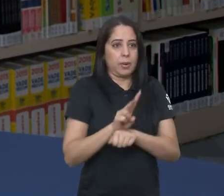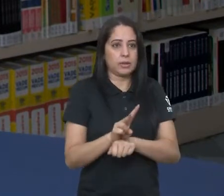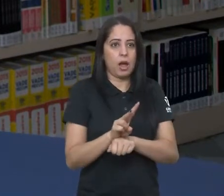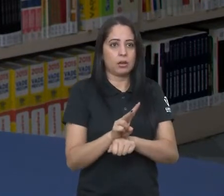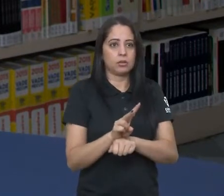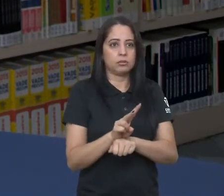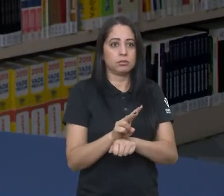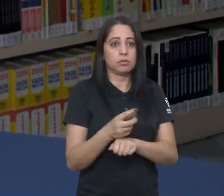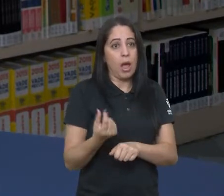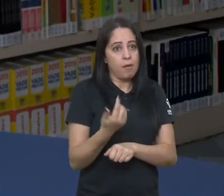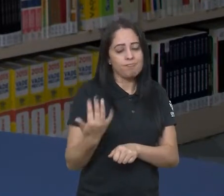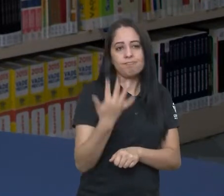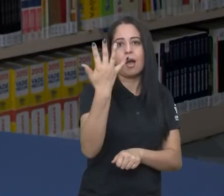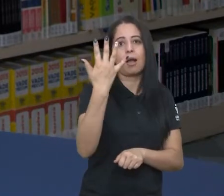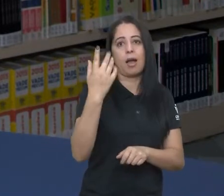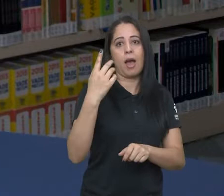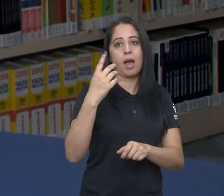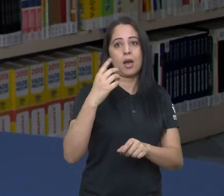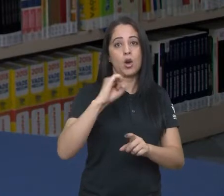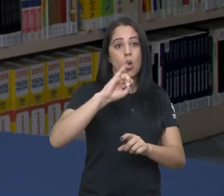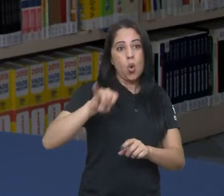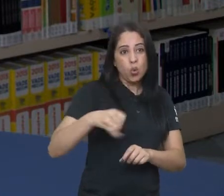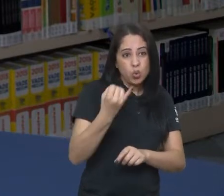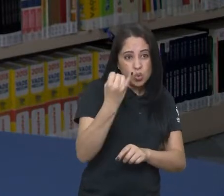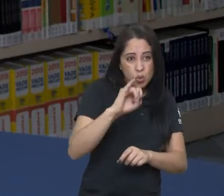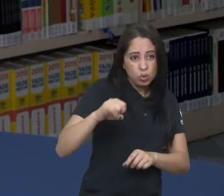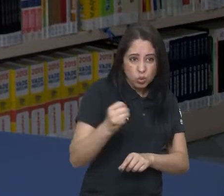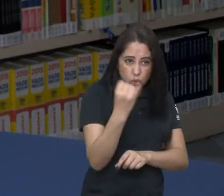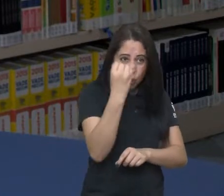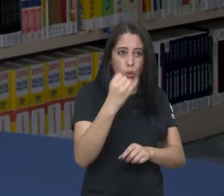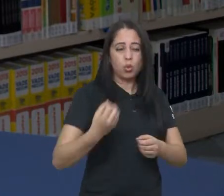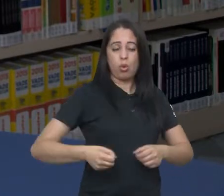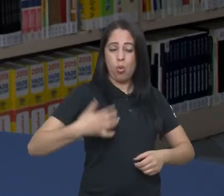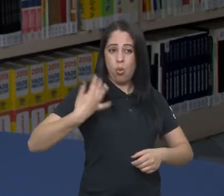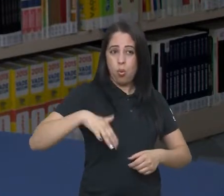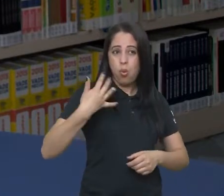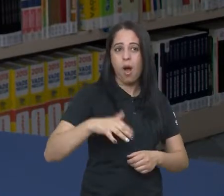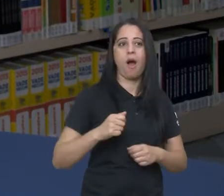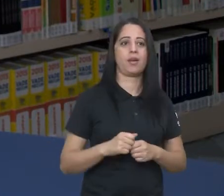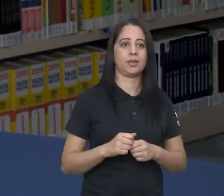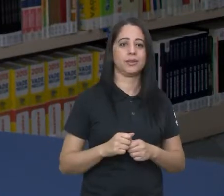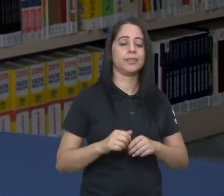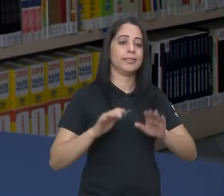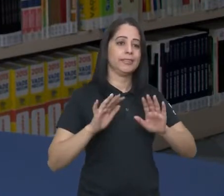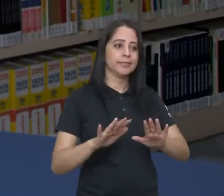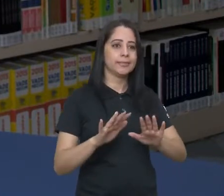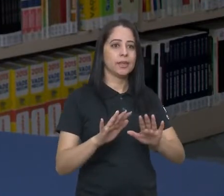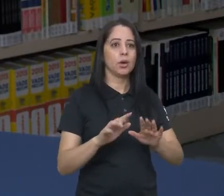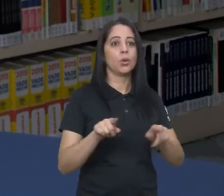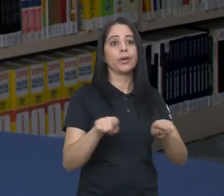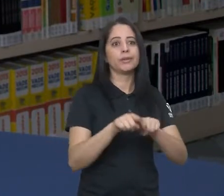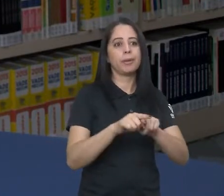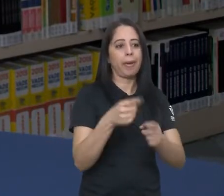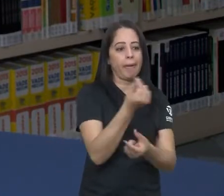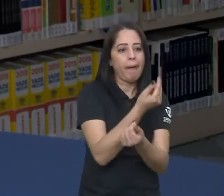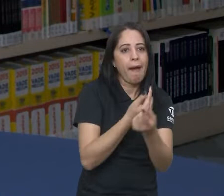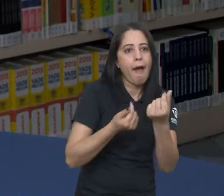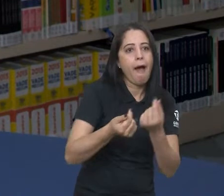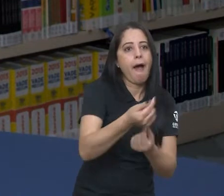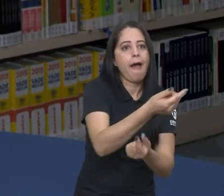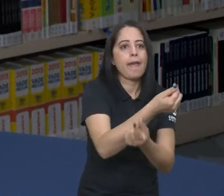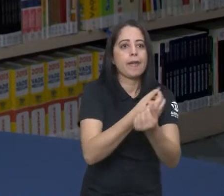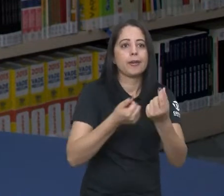né? Então as pessoas deixam realmente de consumir e com isso a economia para, né?